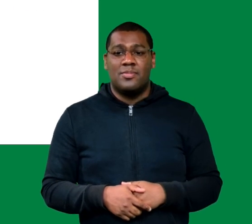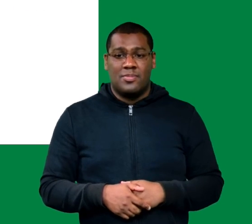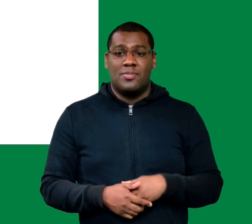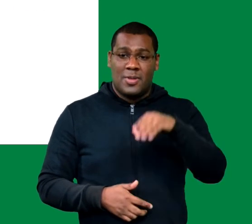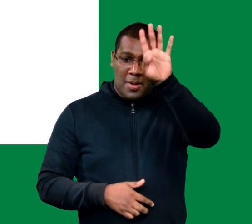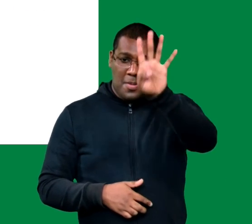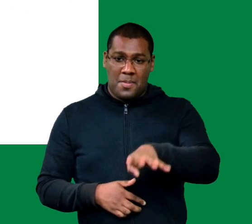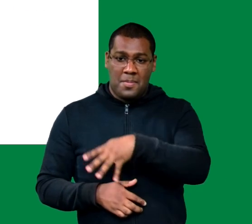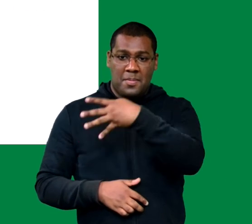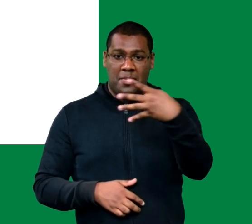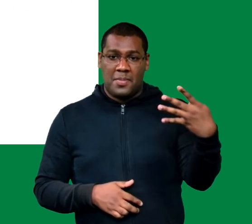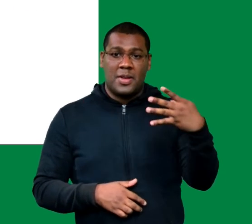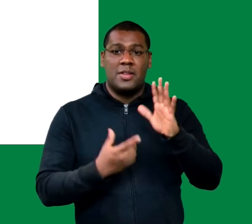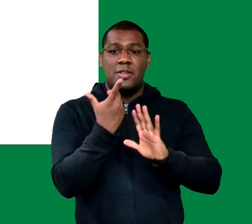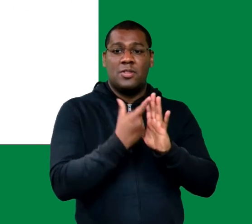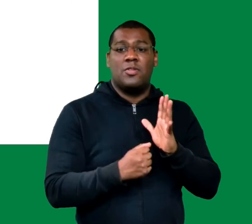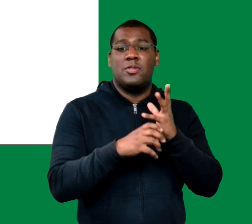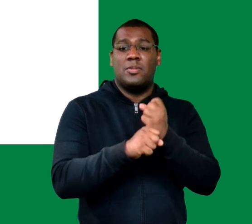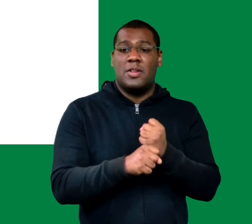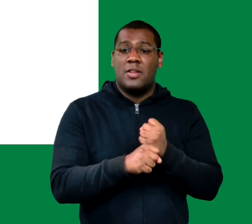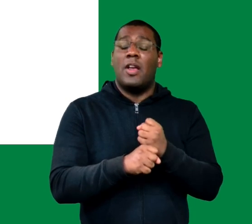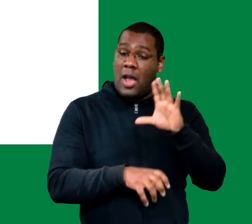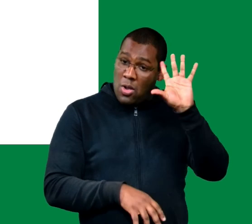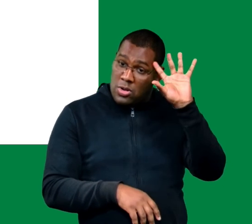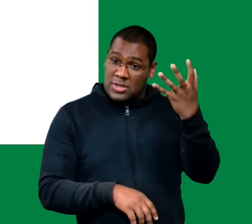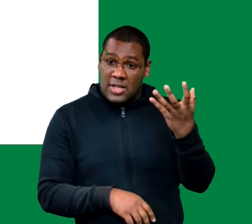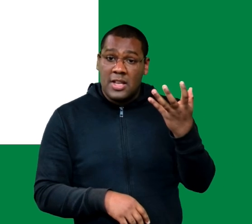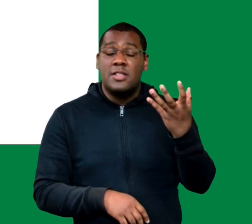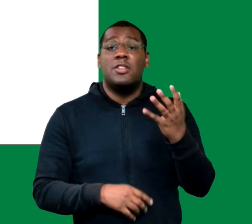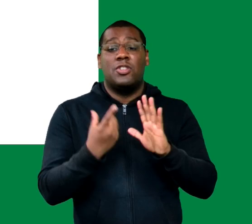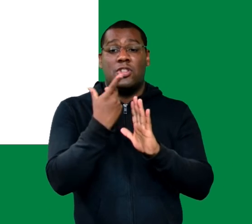aqui, quando gerada, define o orçamento